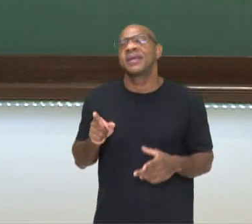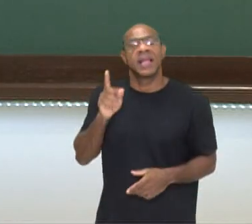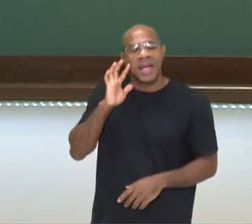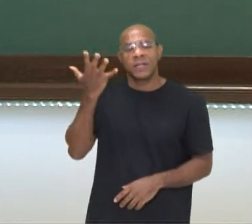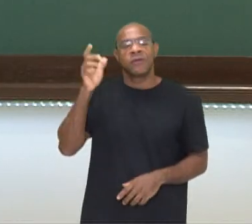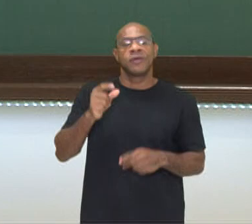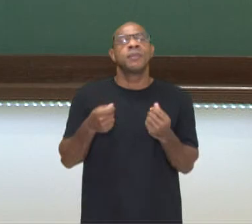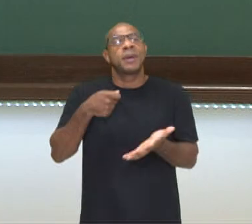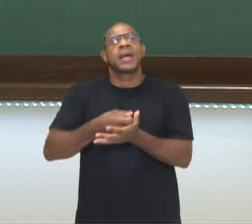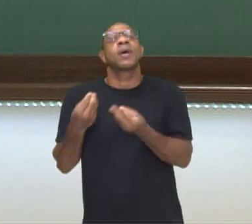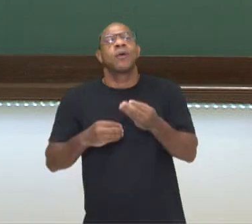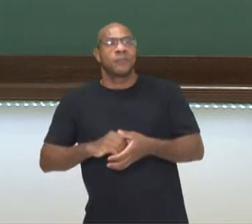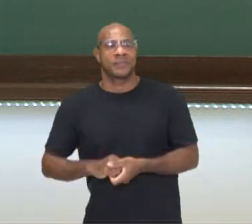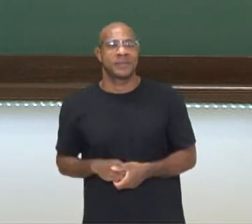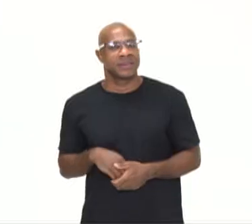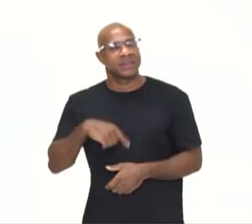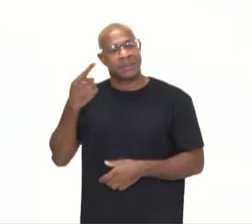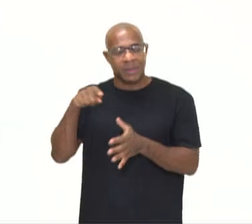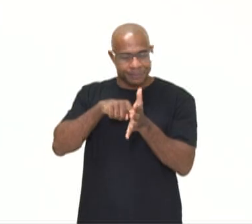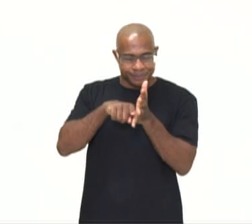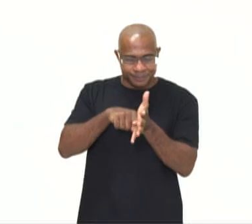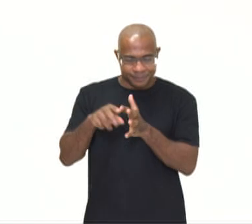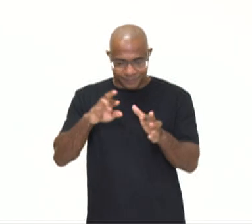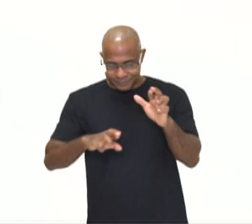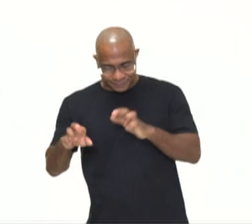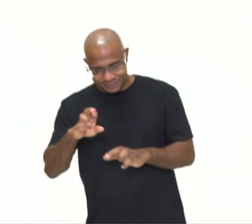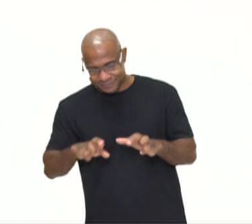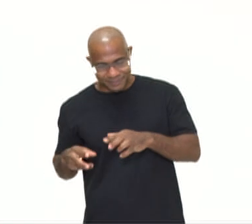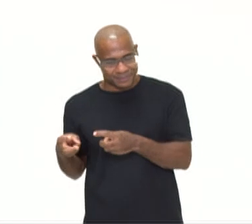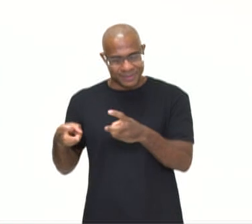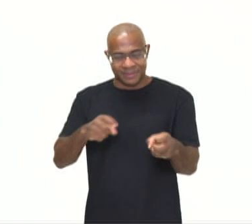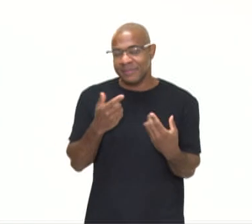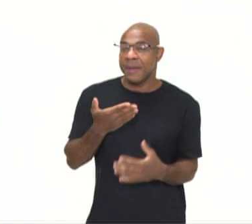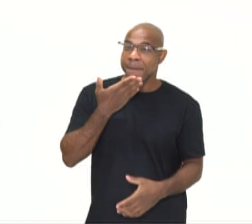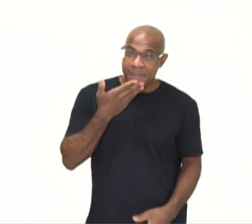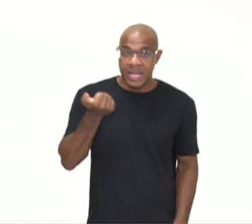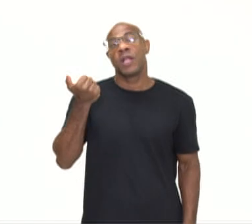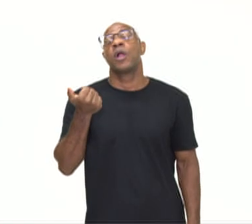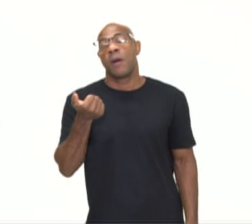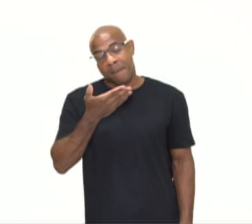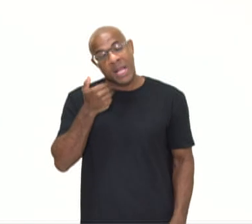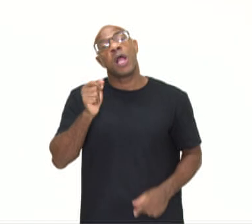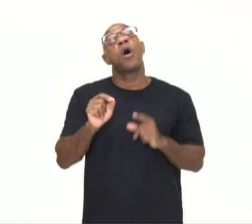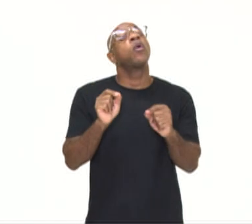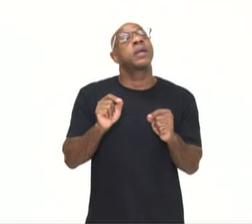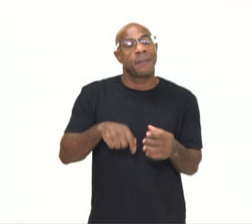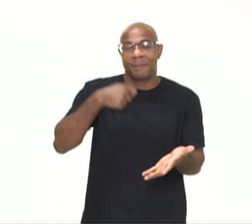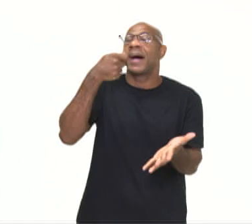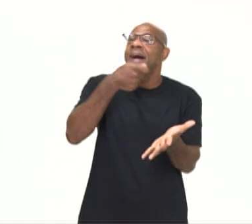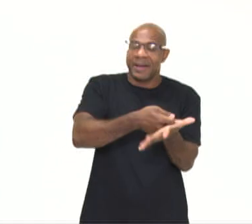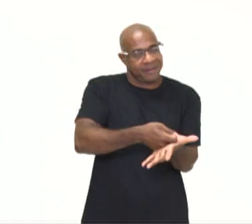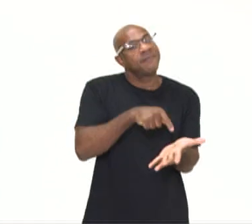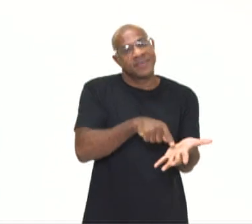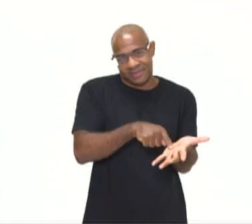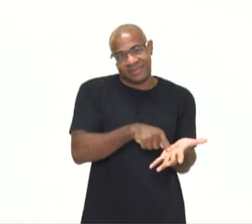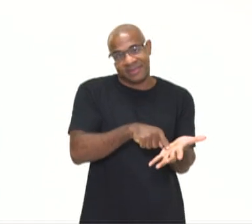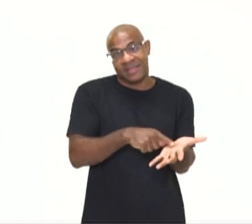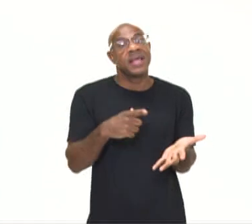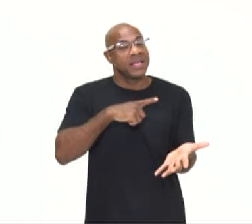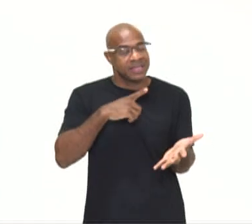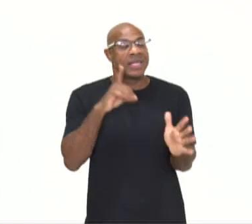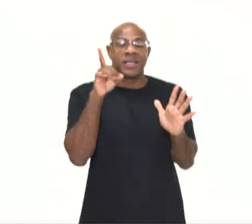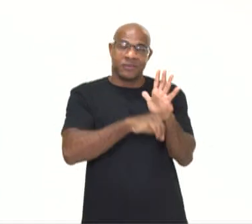decidiu? Depois de examinar as opções, Joyce percebeu que seria mais vantajoso pagar à vista e conseguir o